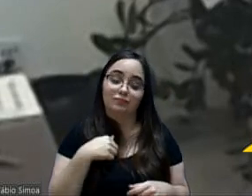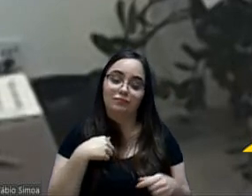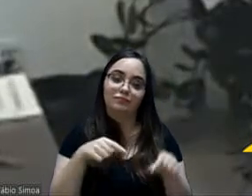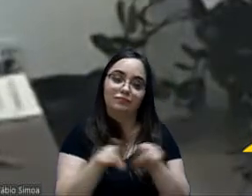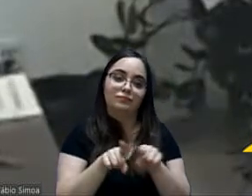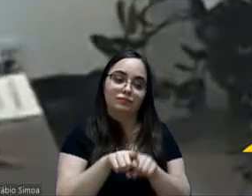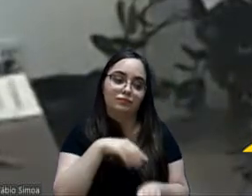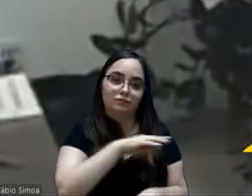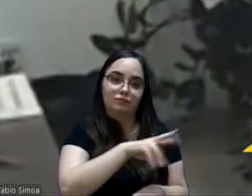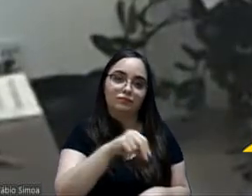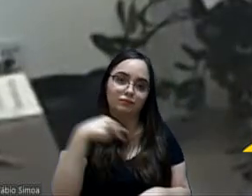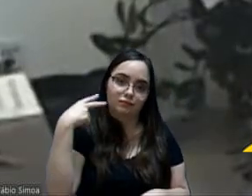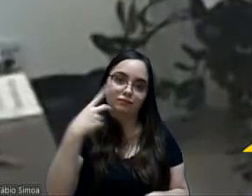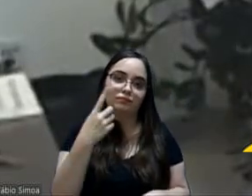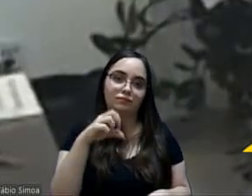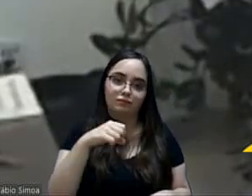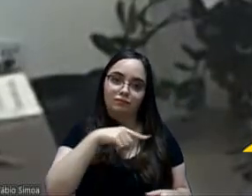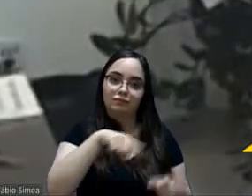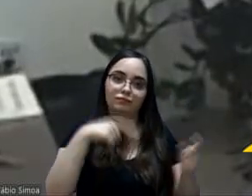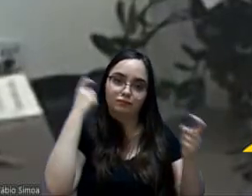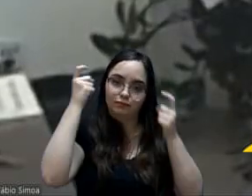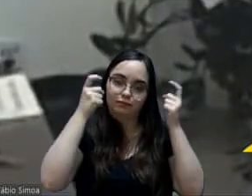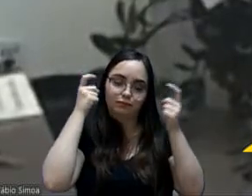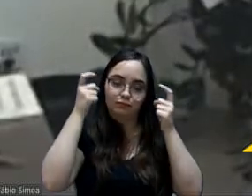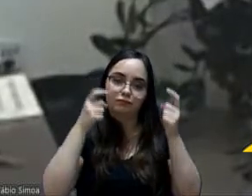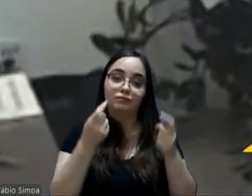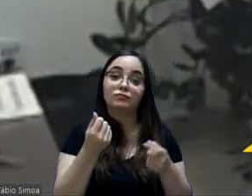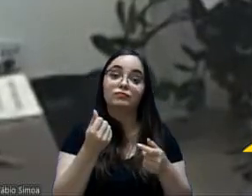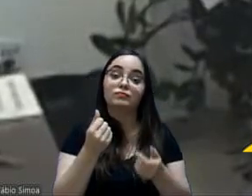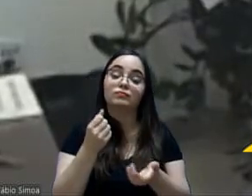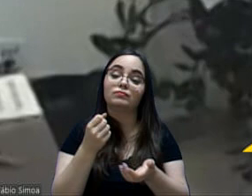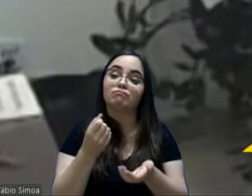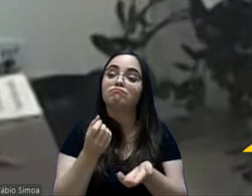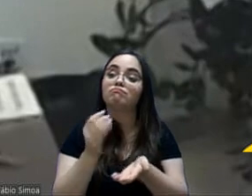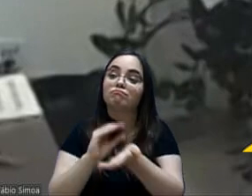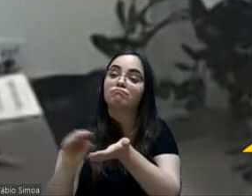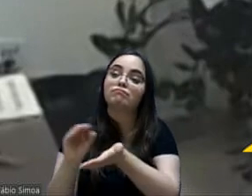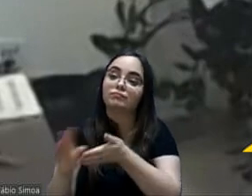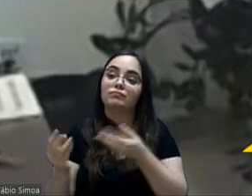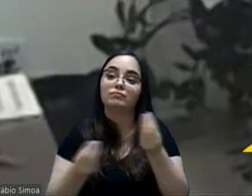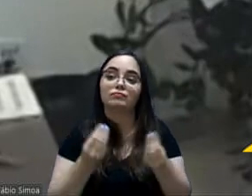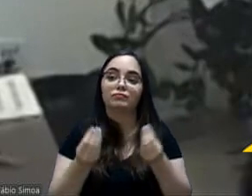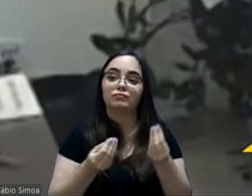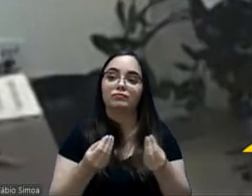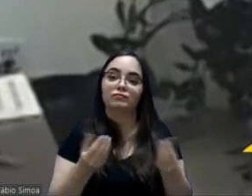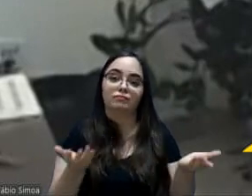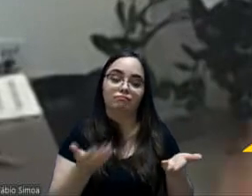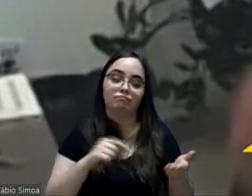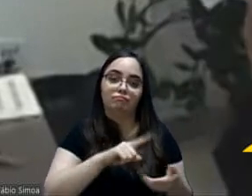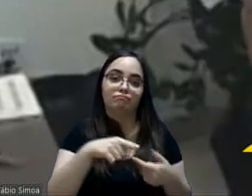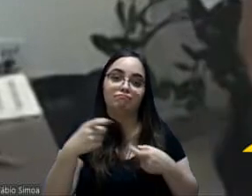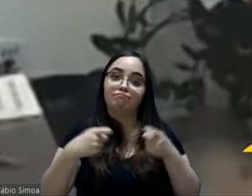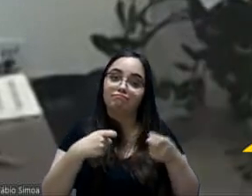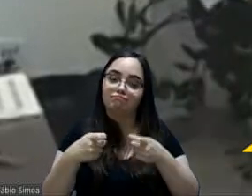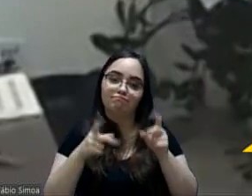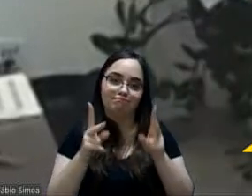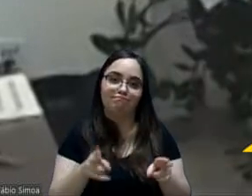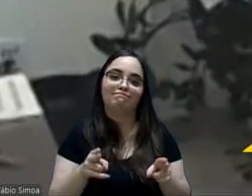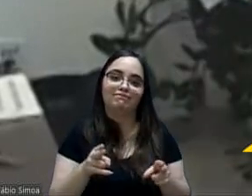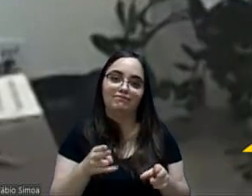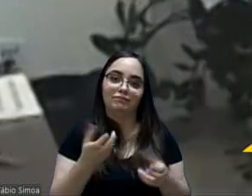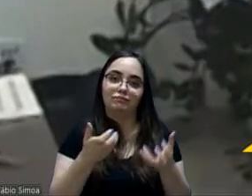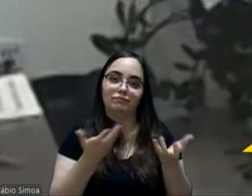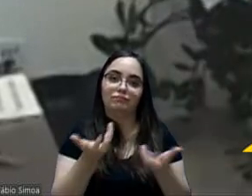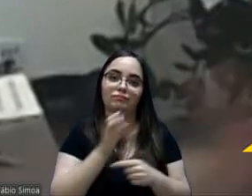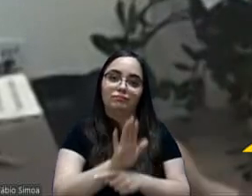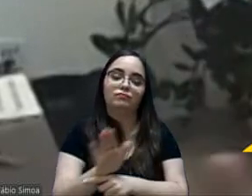vereadores estamos preocupadíssimos com a questão aonde está levando. Estamos combatendo, estamos numa guerra da saúde, uma guerra para trazer a população,